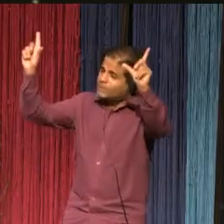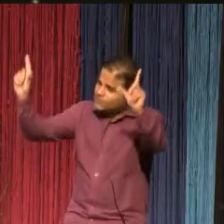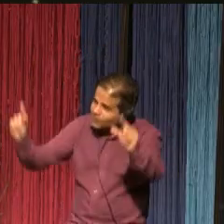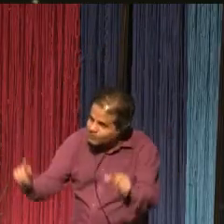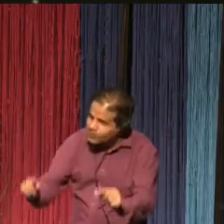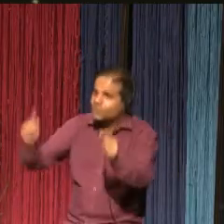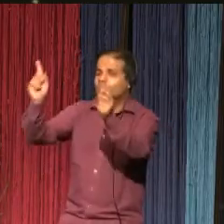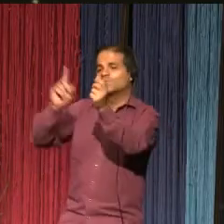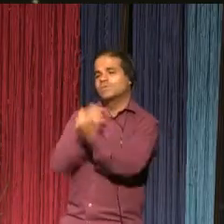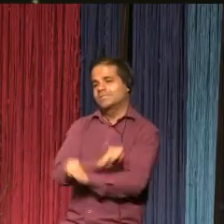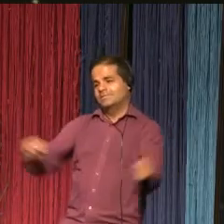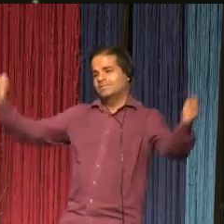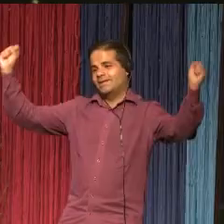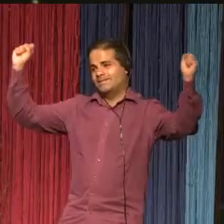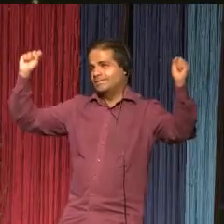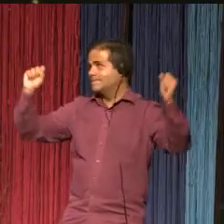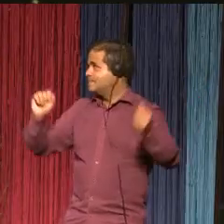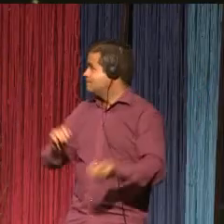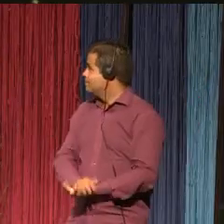o estresse.